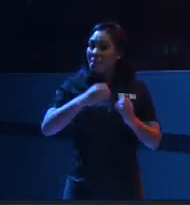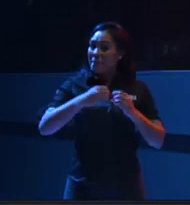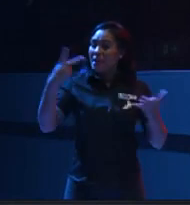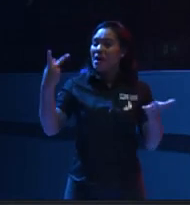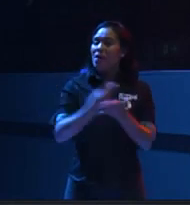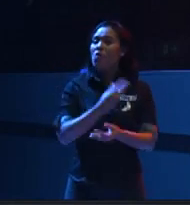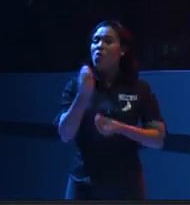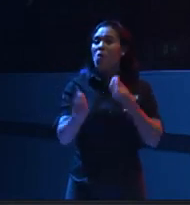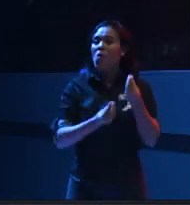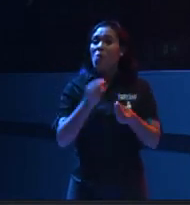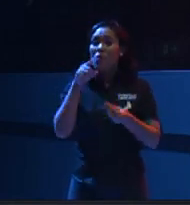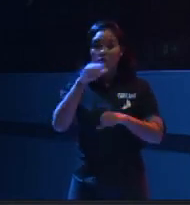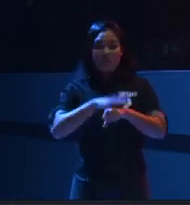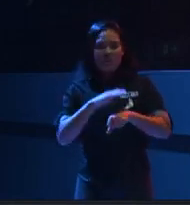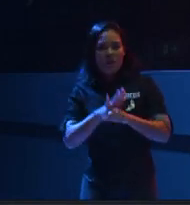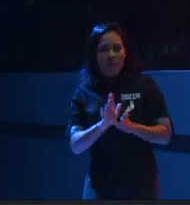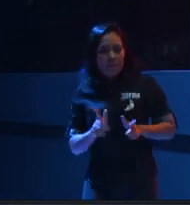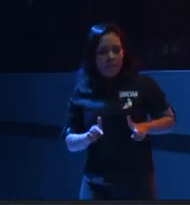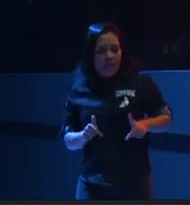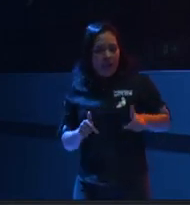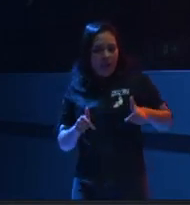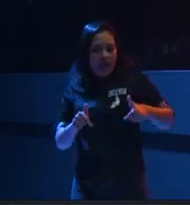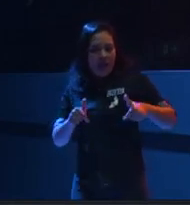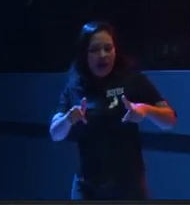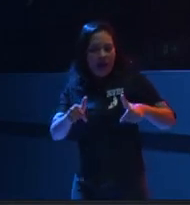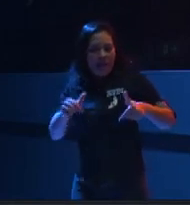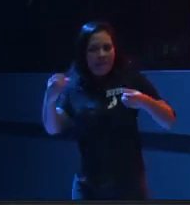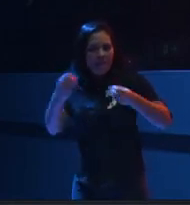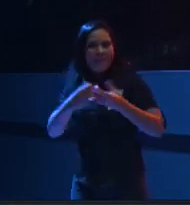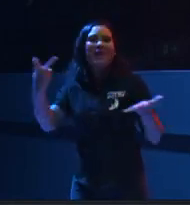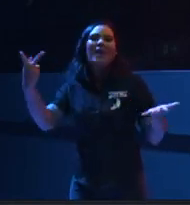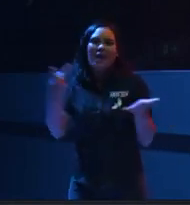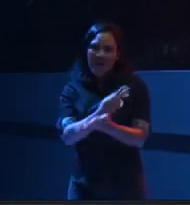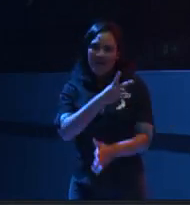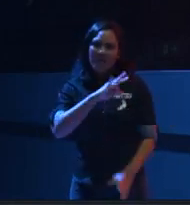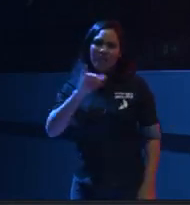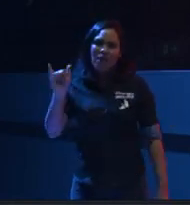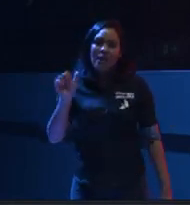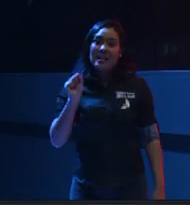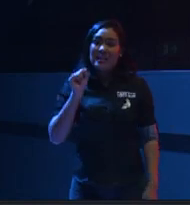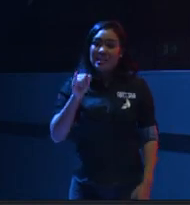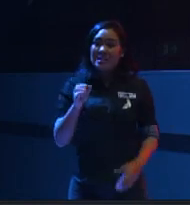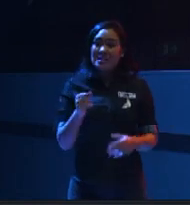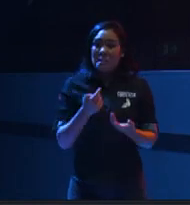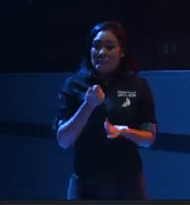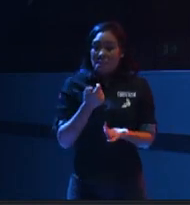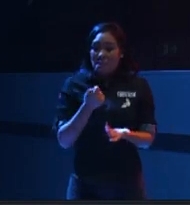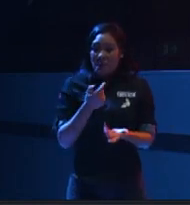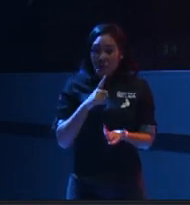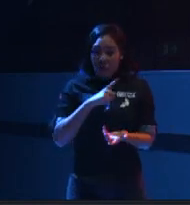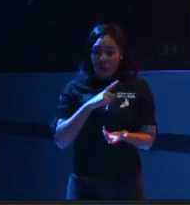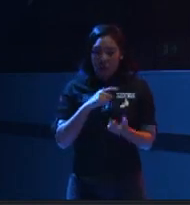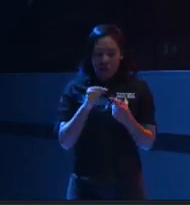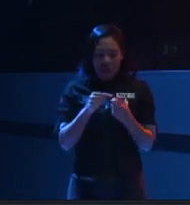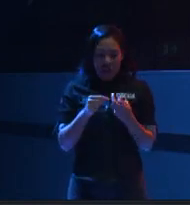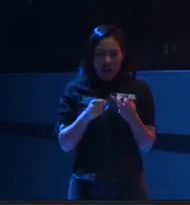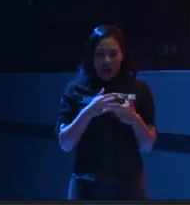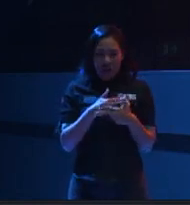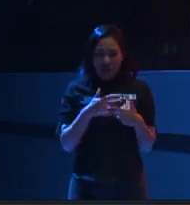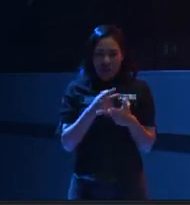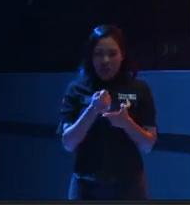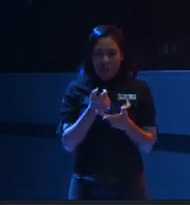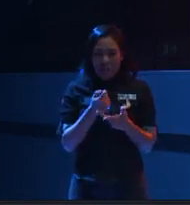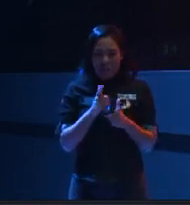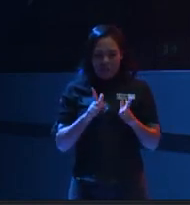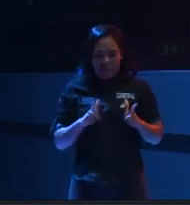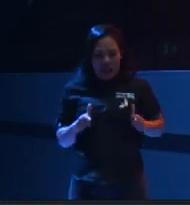se inicia no pouco que você disponibilize o teu Milagre e Cia na sua no seu exposto da sua